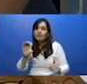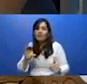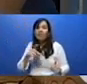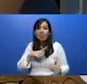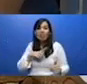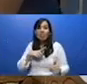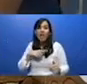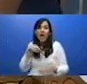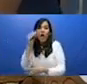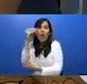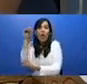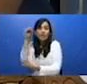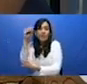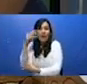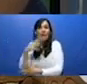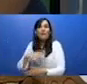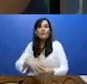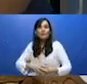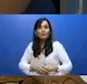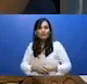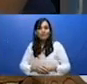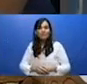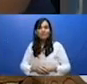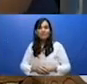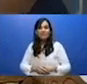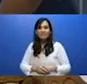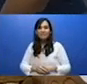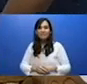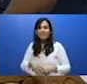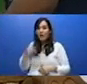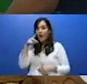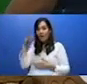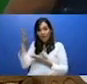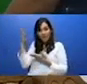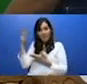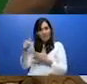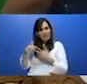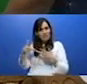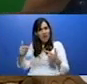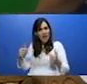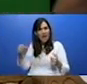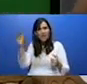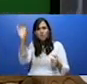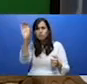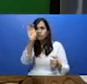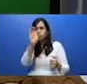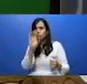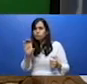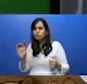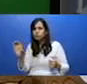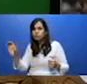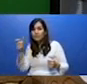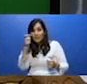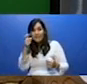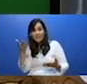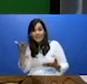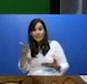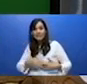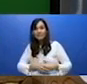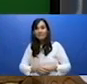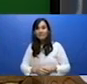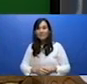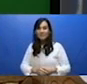de dinossauros. Então, vocês podem observar aqui em várias regiões, né? Muito interessante.